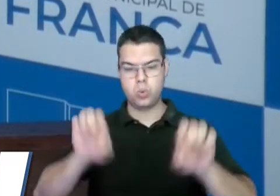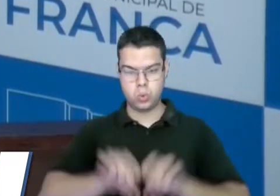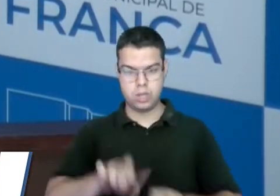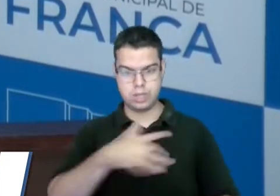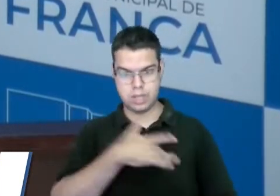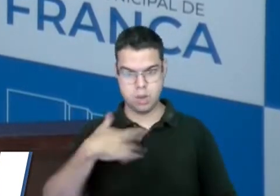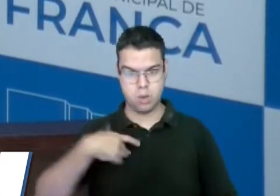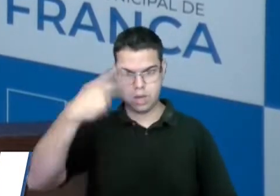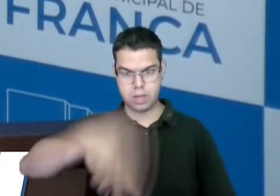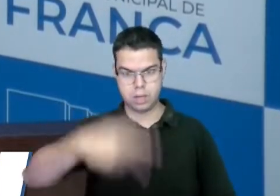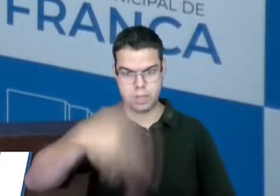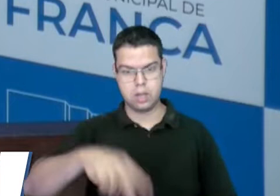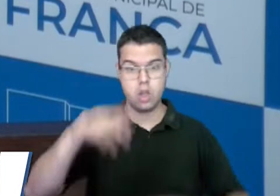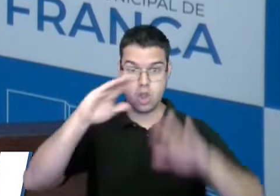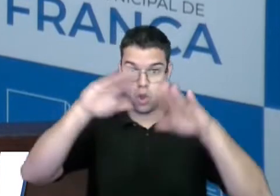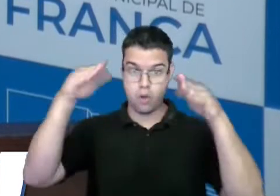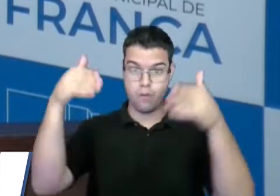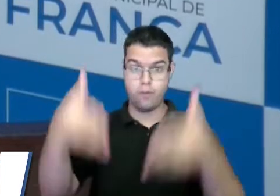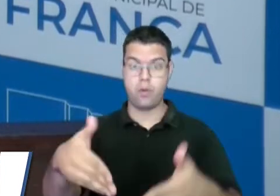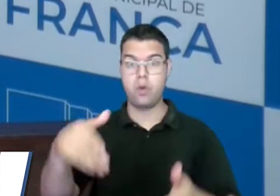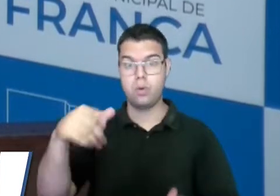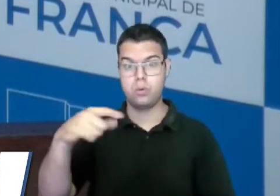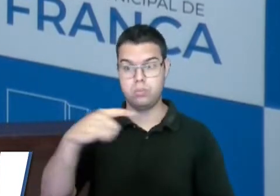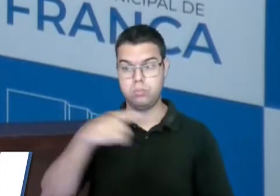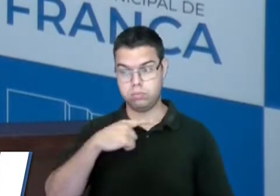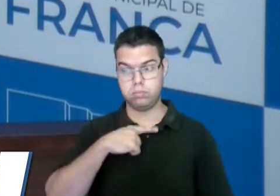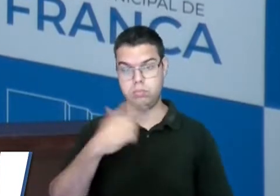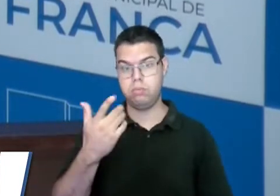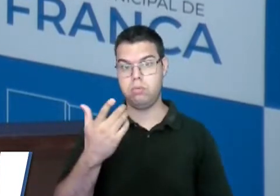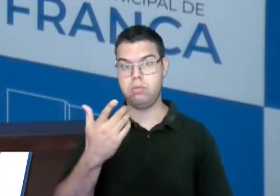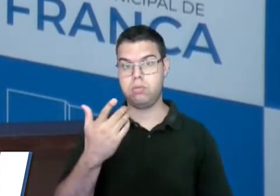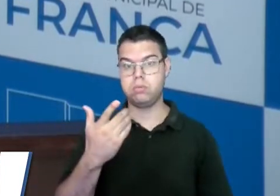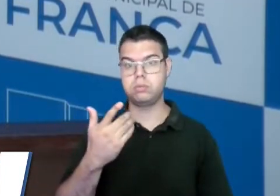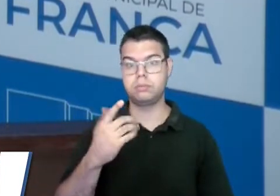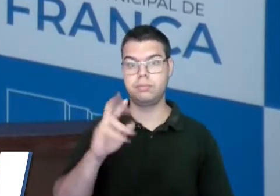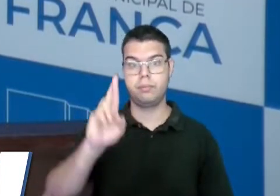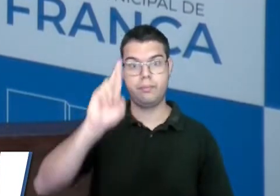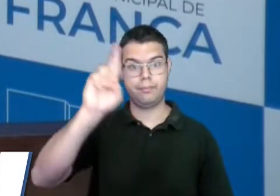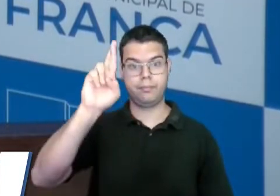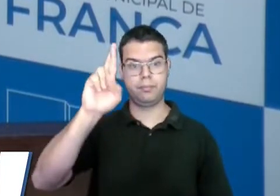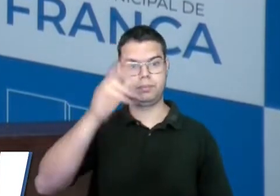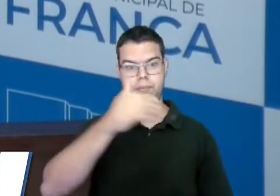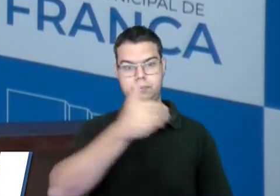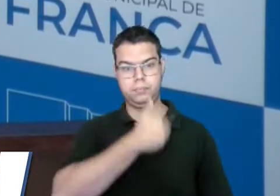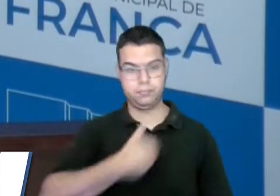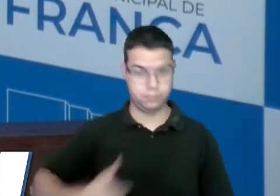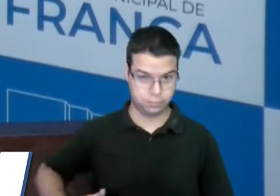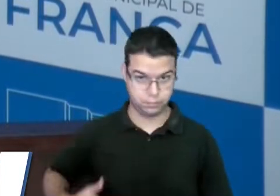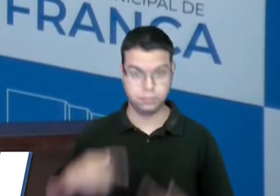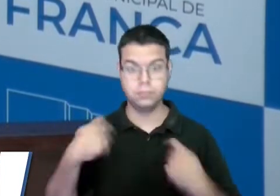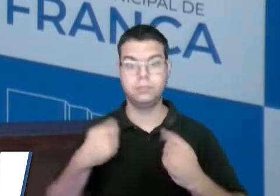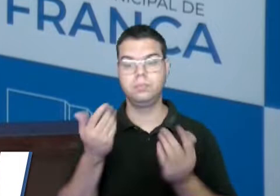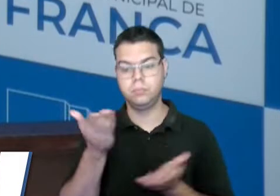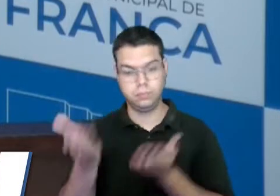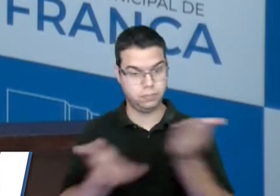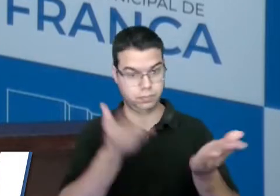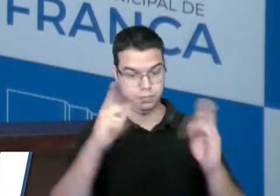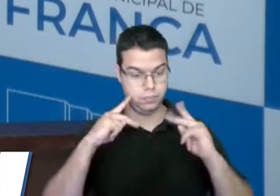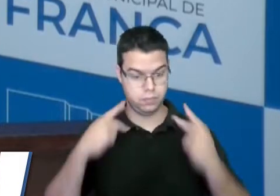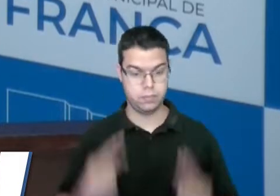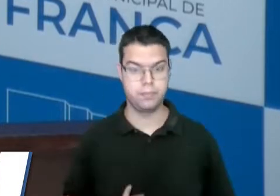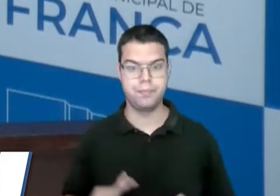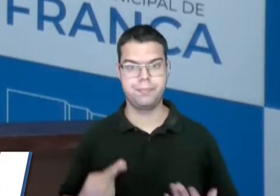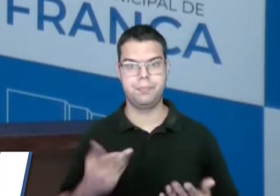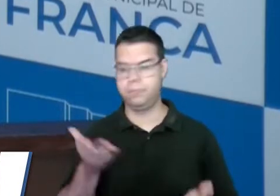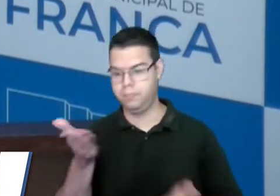O foco de uma pessoa pública, ela tem que ser cuidar do ser humano, gostar de gente. E é o que